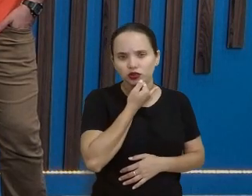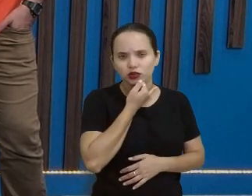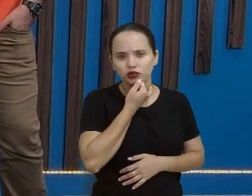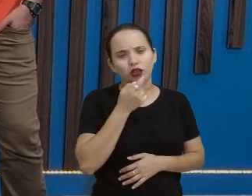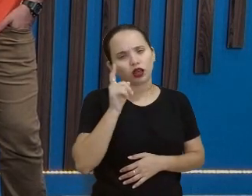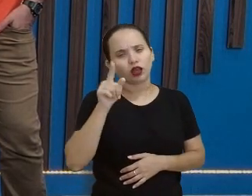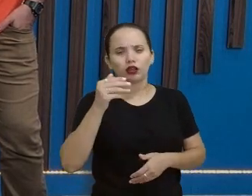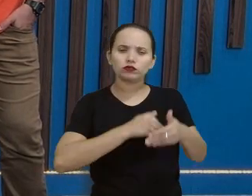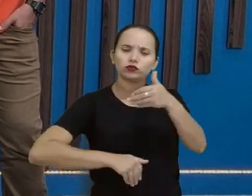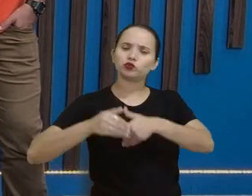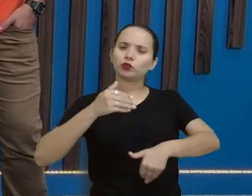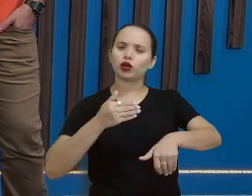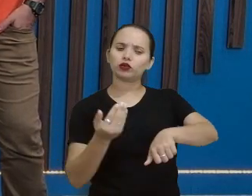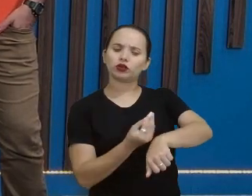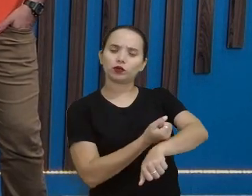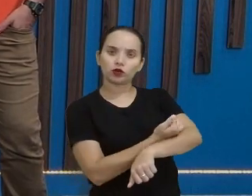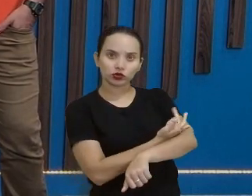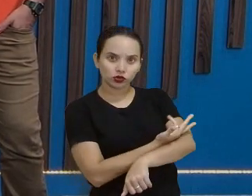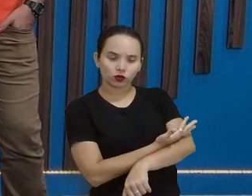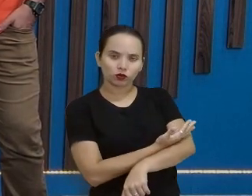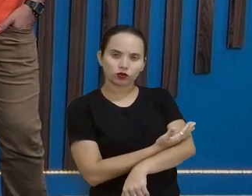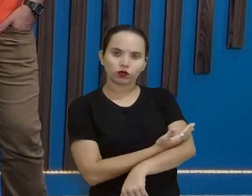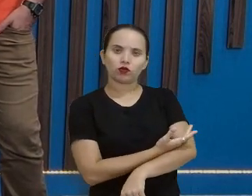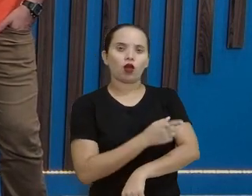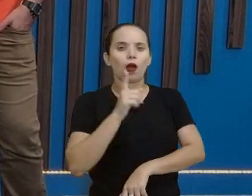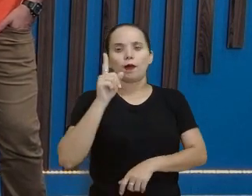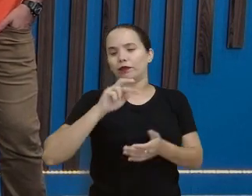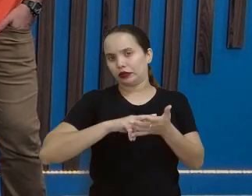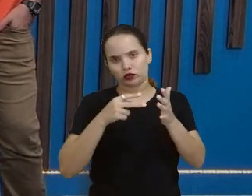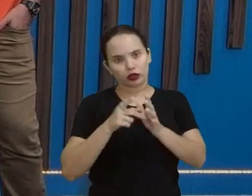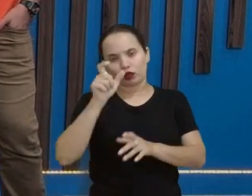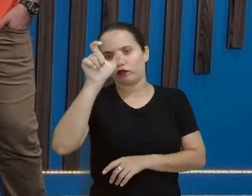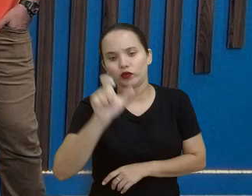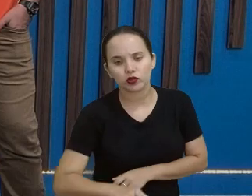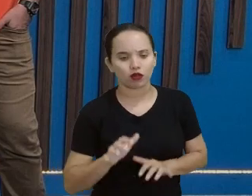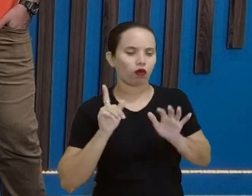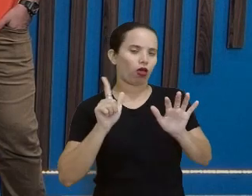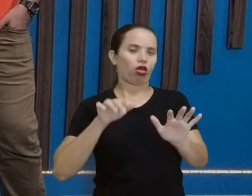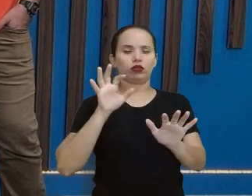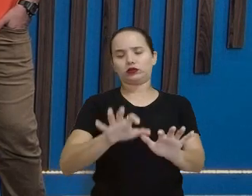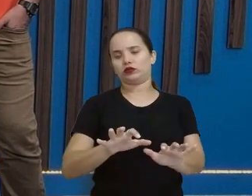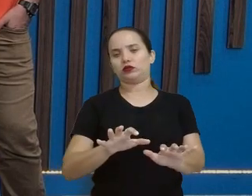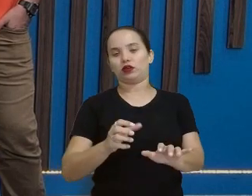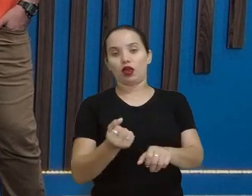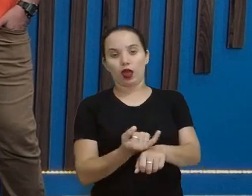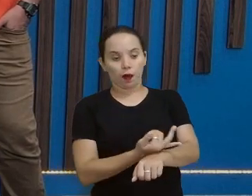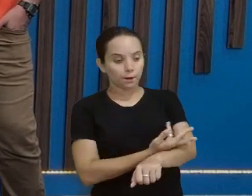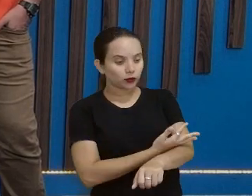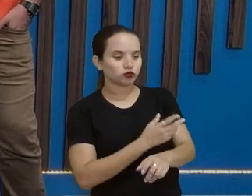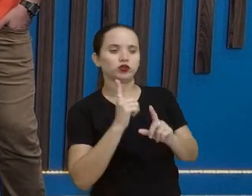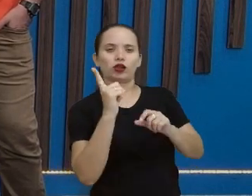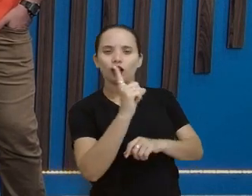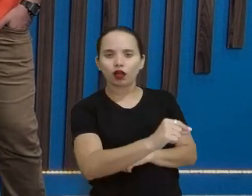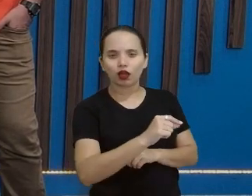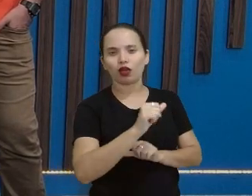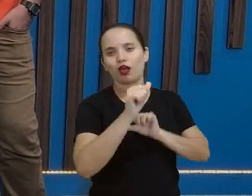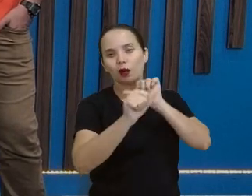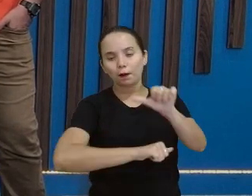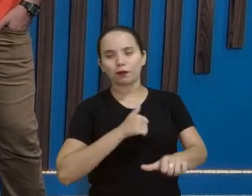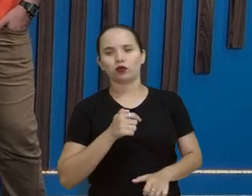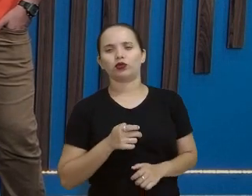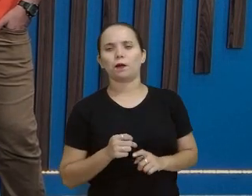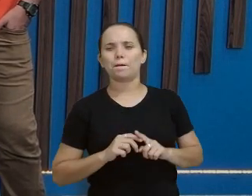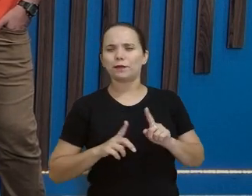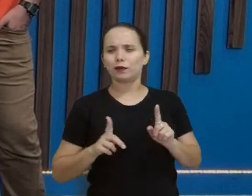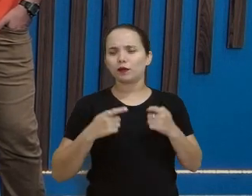faz parte. Ela não é você. Ela é uma emoção e as emoções passam. As emoções mudam. Então, o que é que me